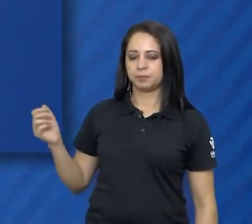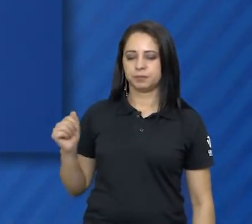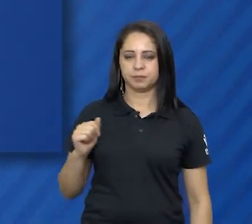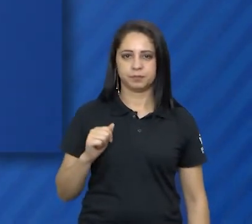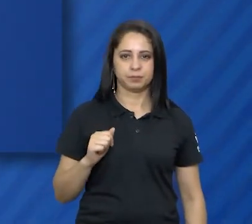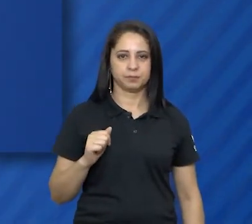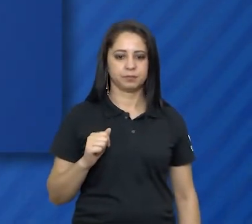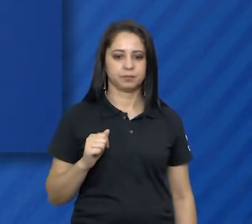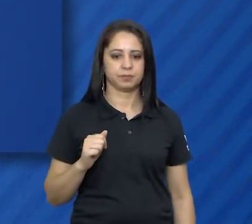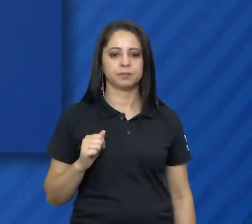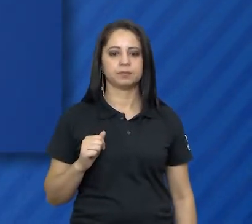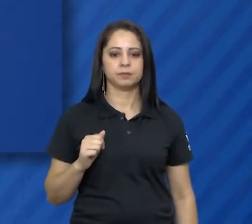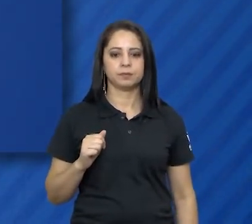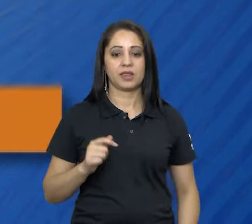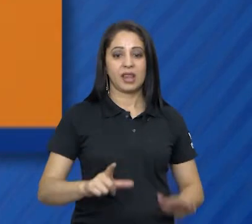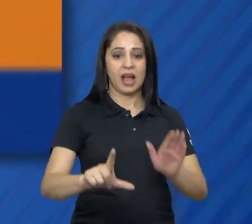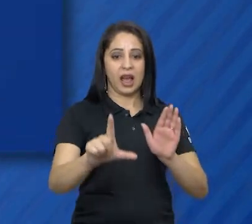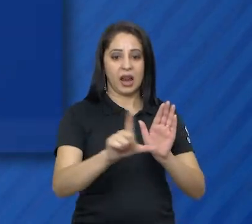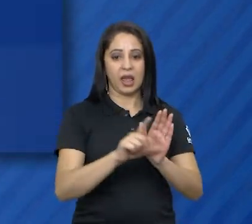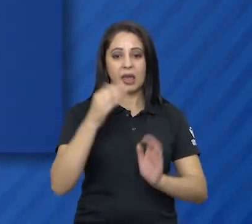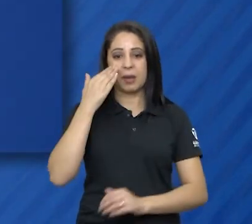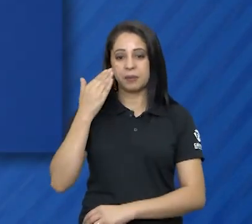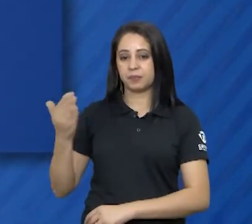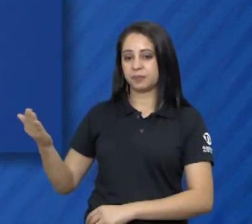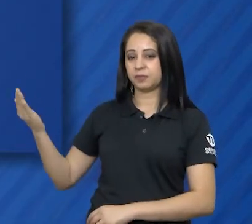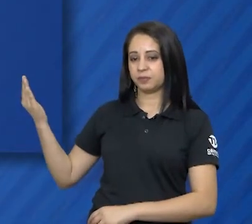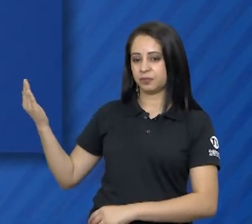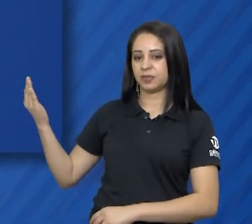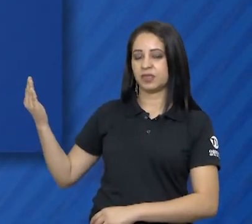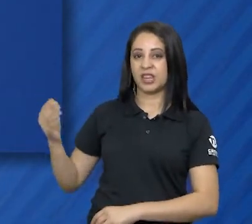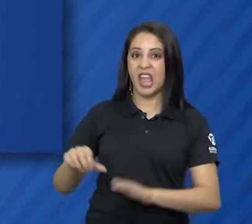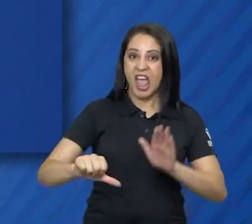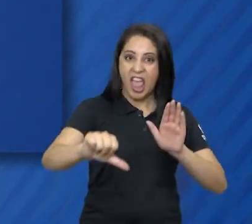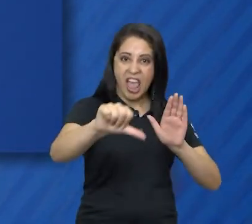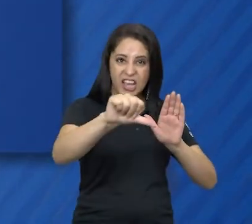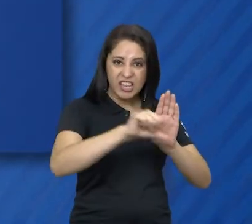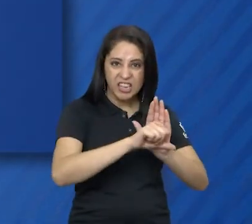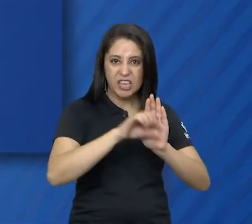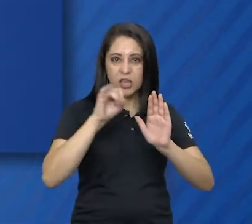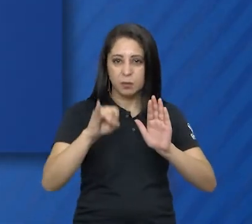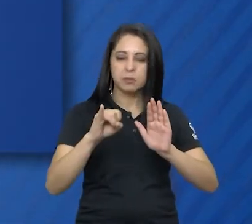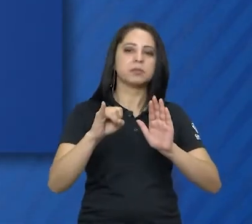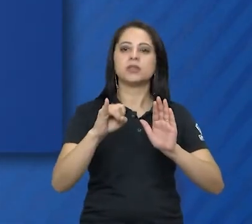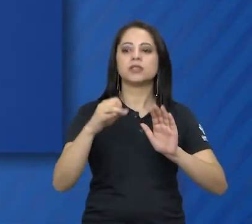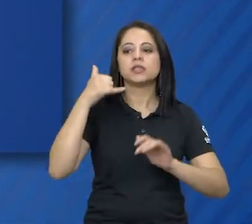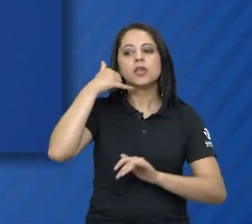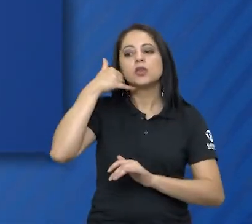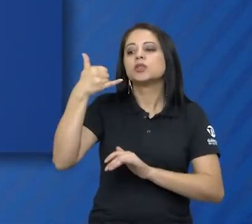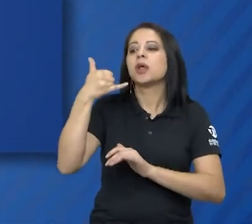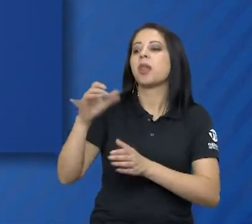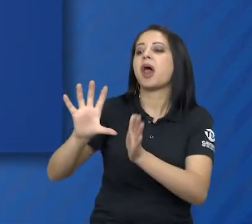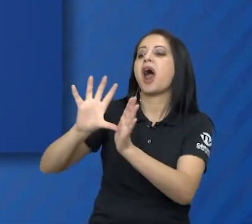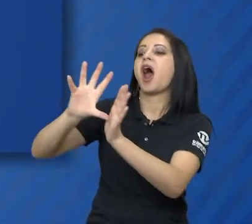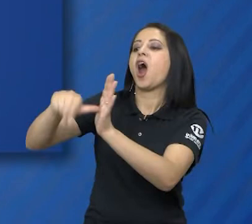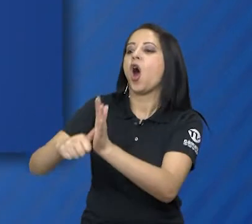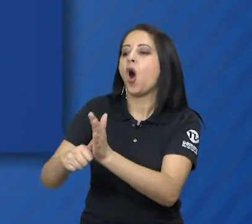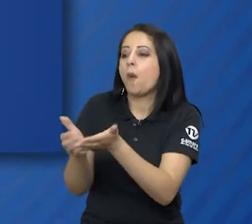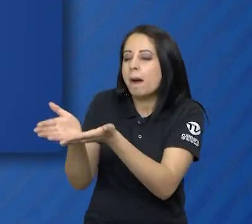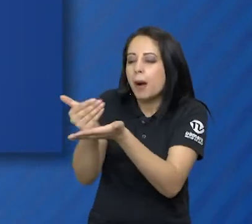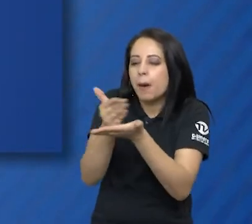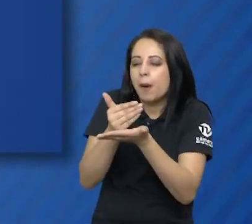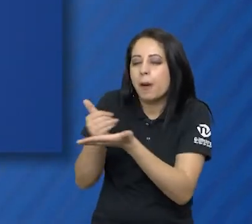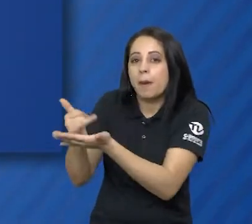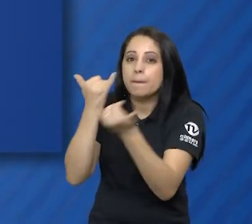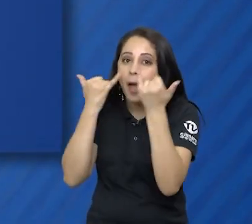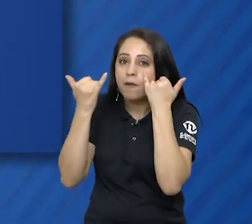medidas de assistência e proteção. A Lei Carolina Dickmann tornou crime a invasão de aparelhos eletrônicos para acesso de